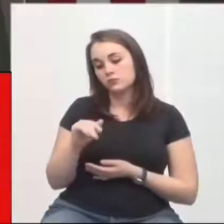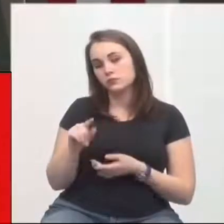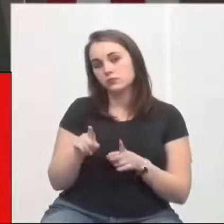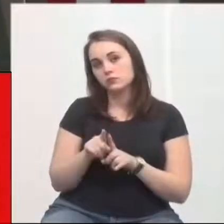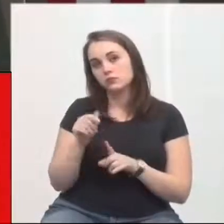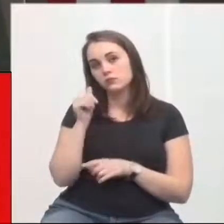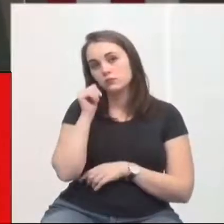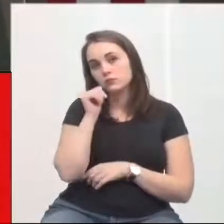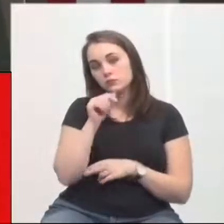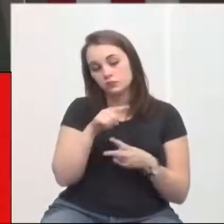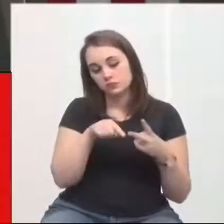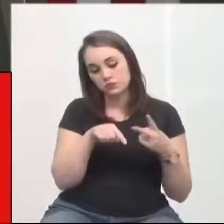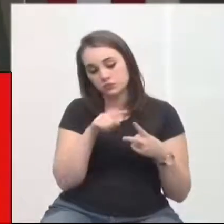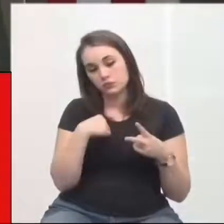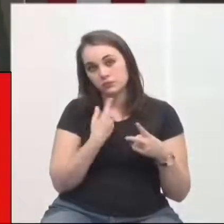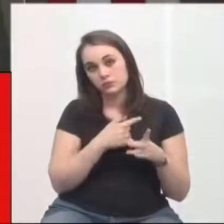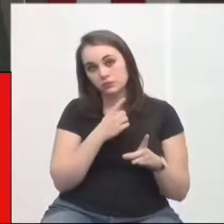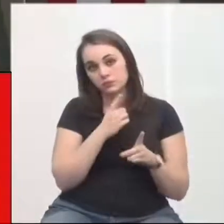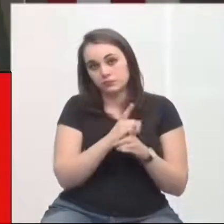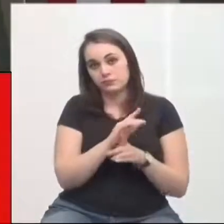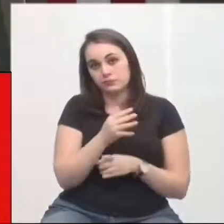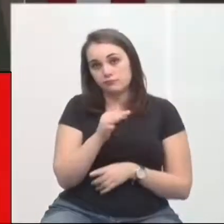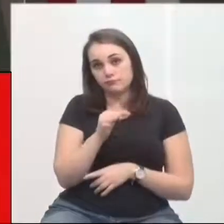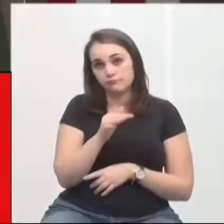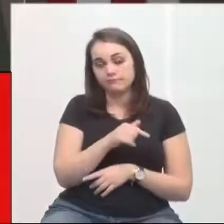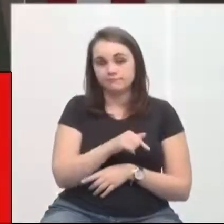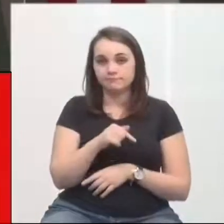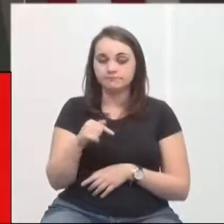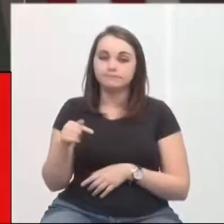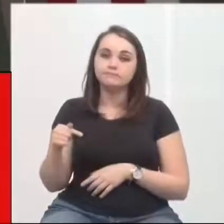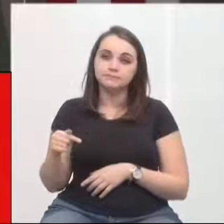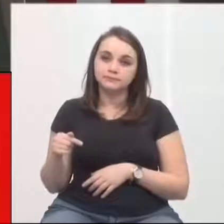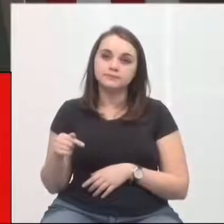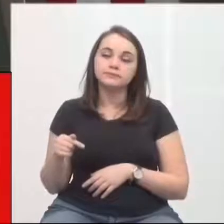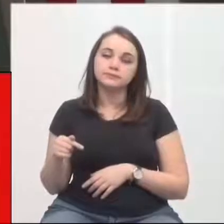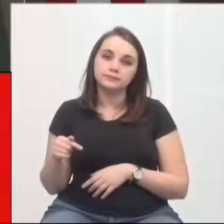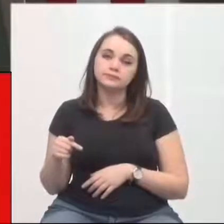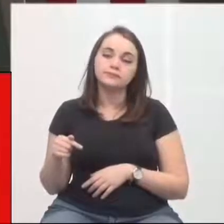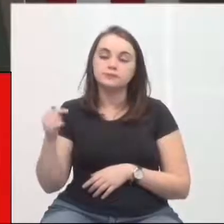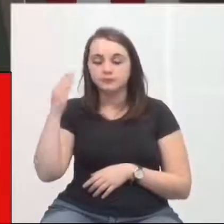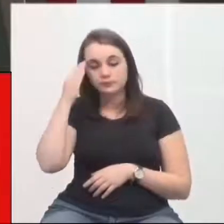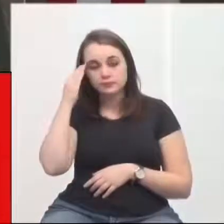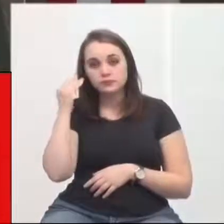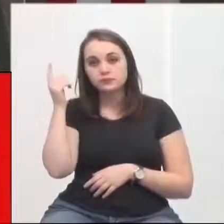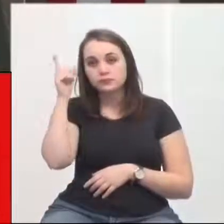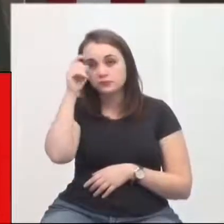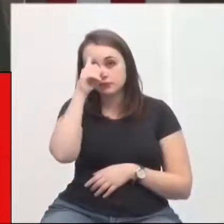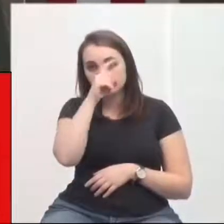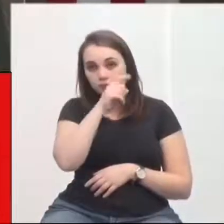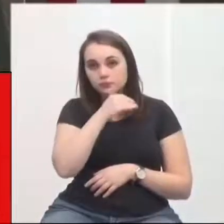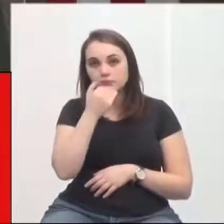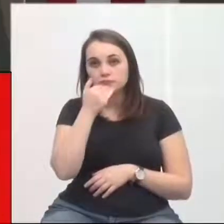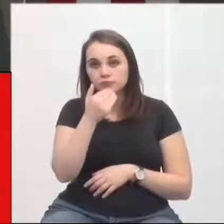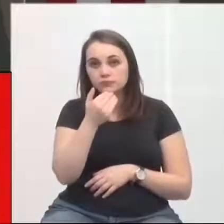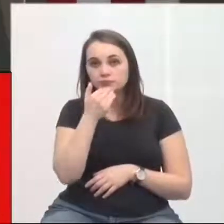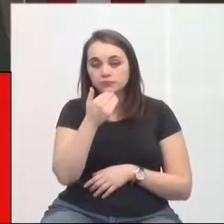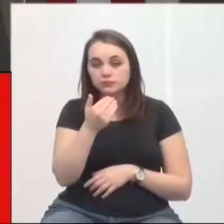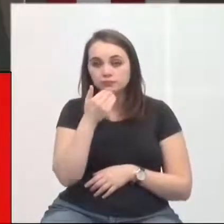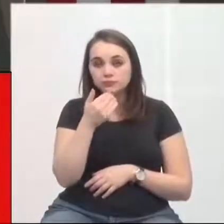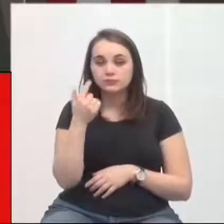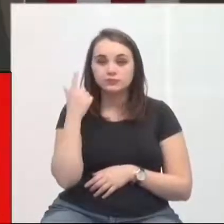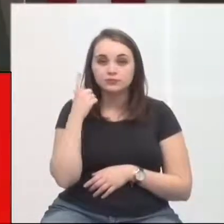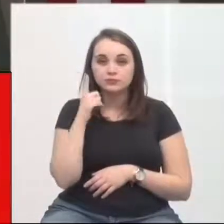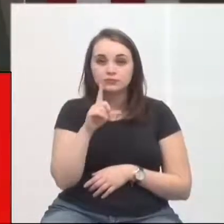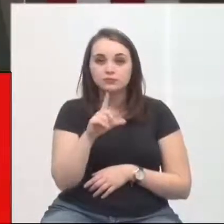Natália, a gente se encontra algumas vezes, assim, se a gente sabe da dificuldade e a cobrança para a gente é um